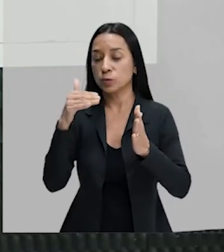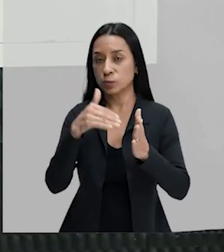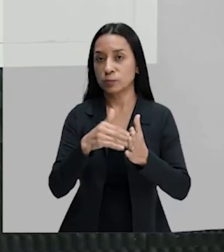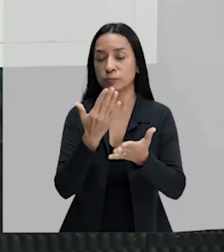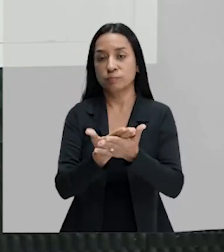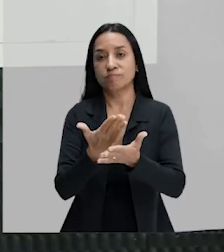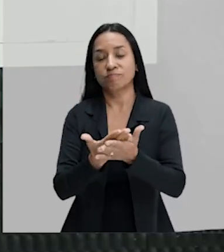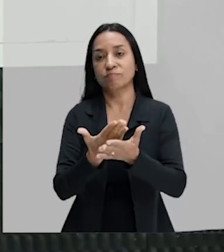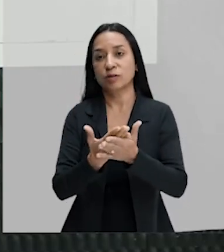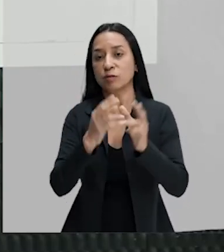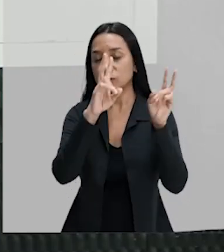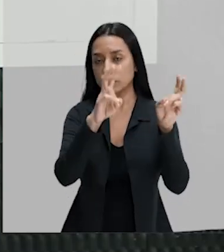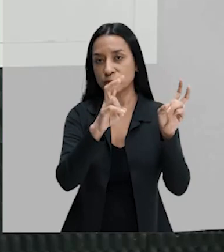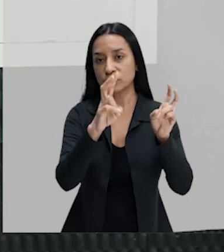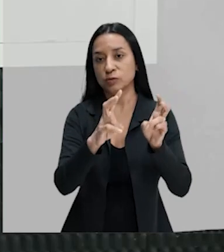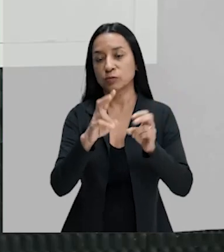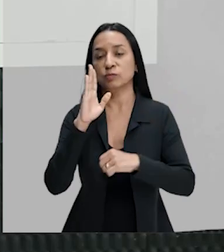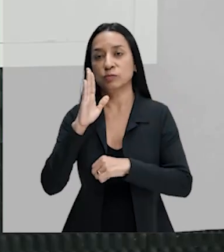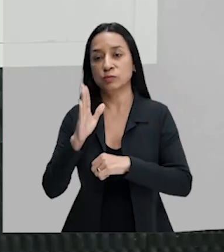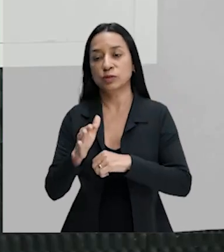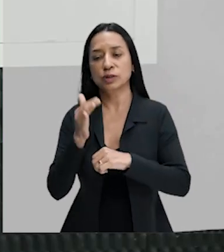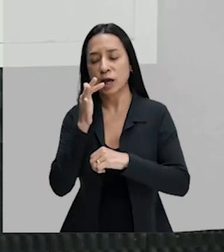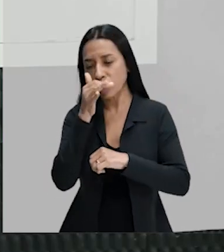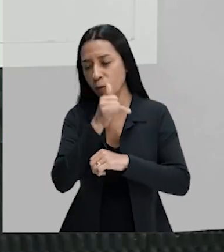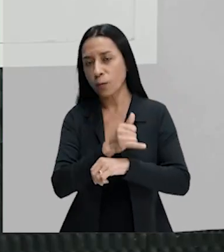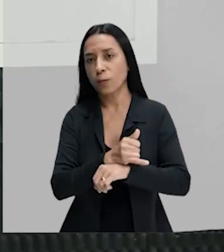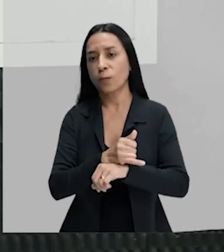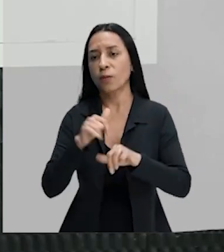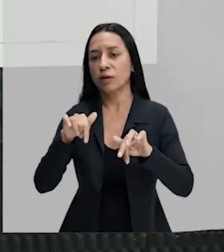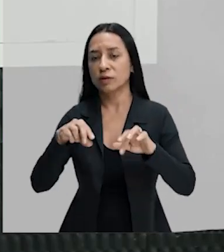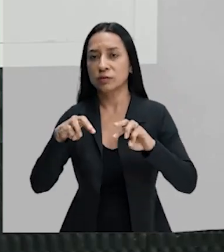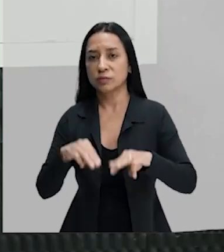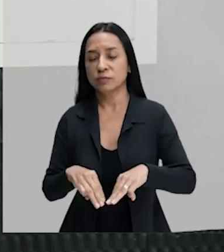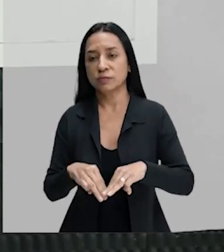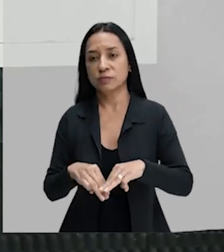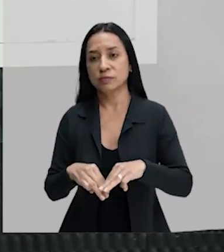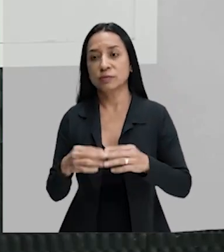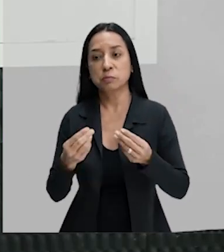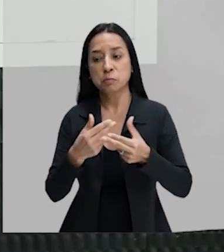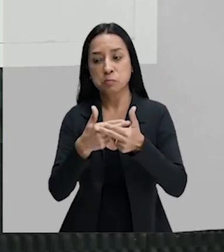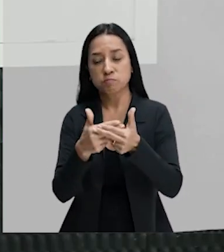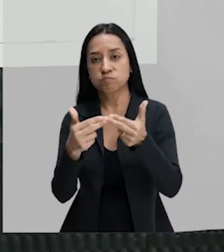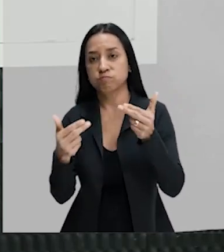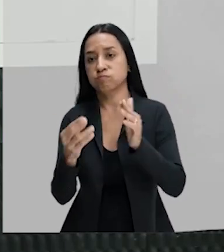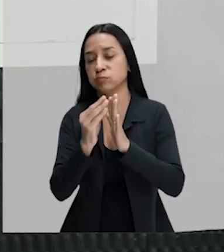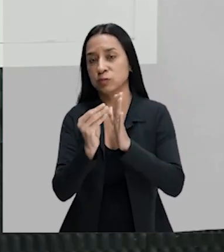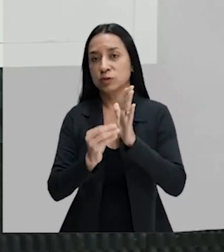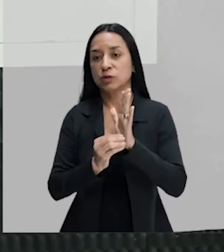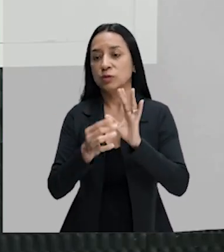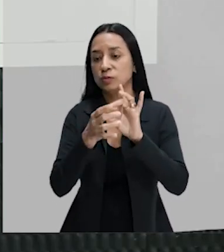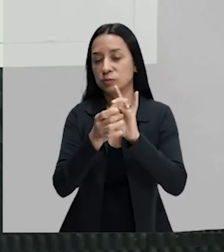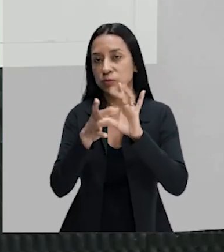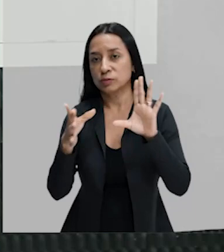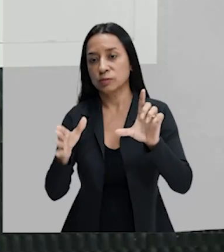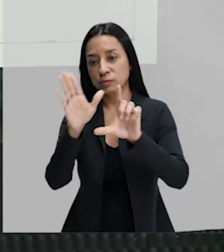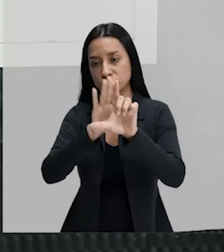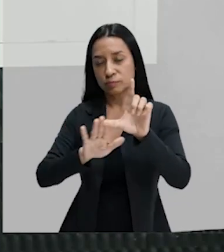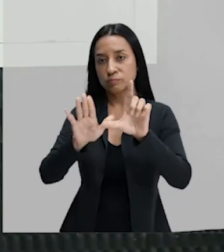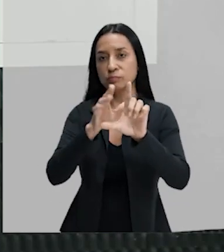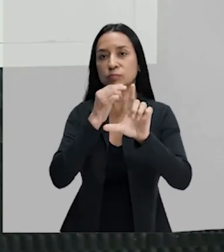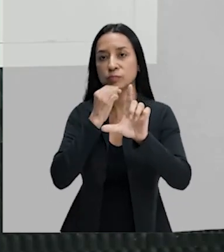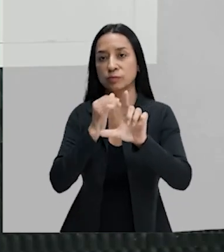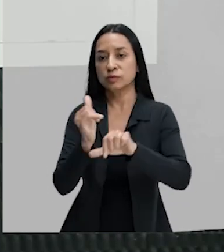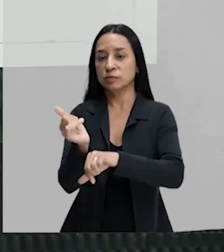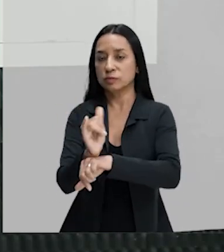Já está finalizando, tá? Mas já tem muita coisa disponível para vocês lá na plataforma Gonçalves Dias, no canal do YouTube, né?